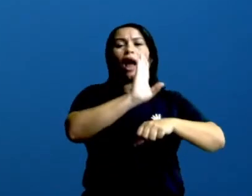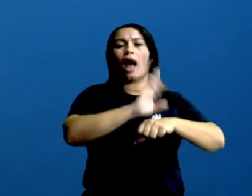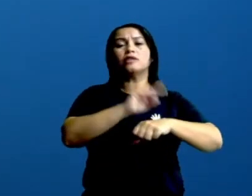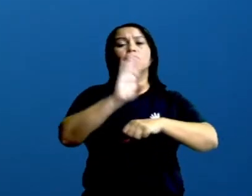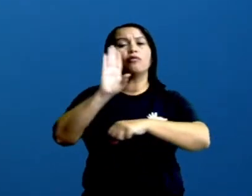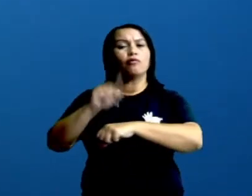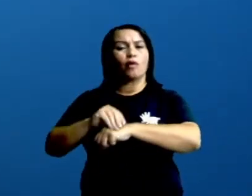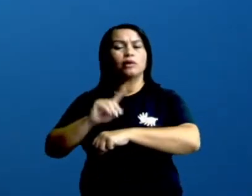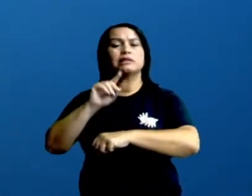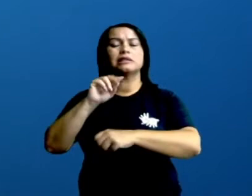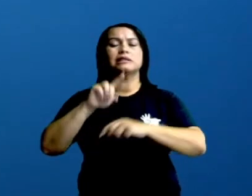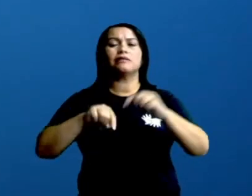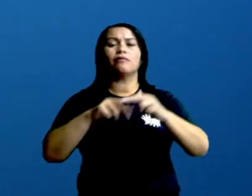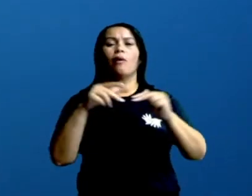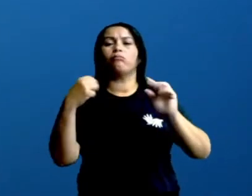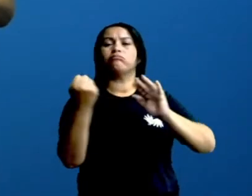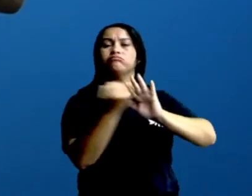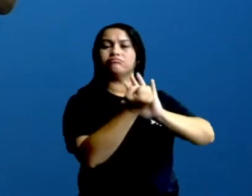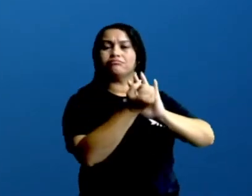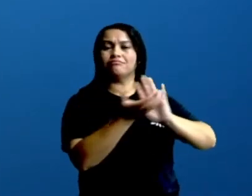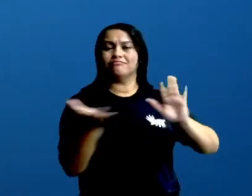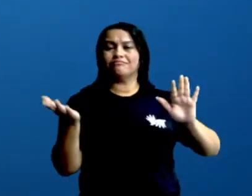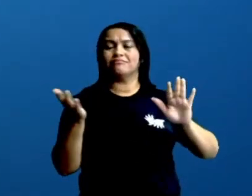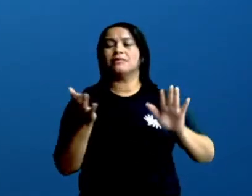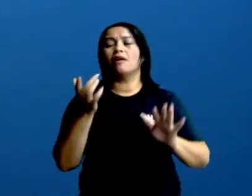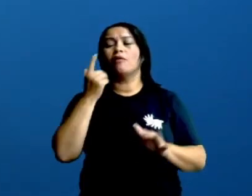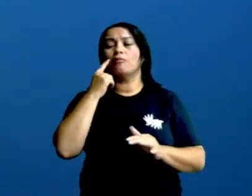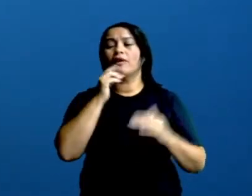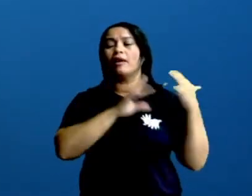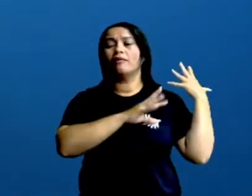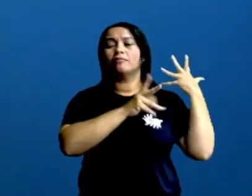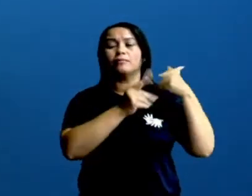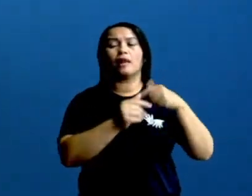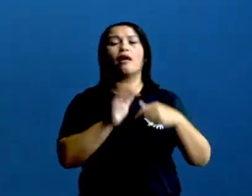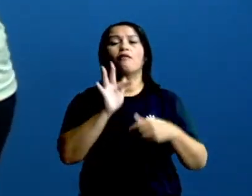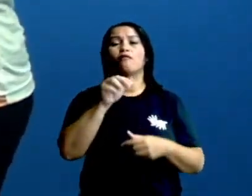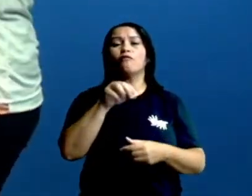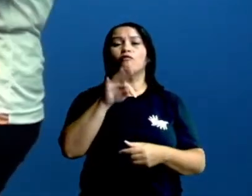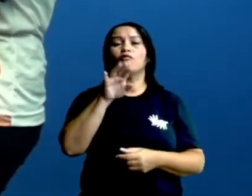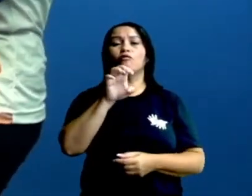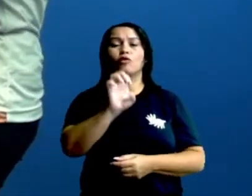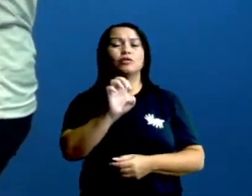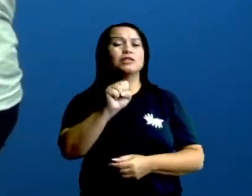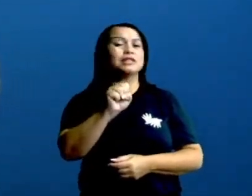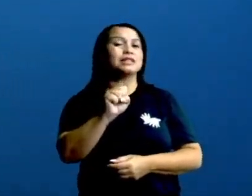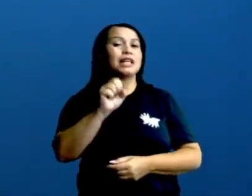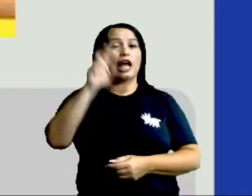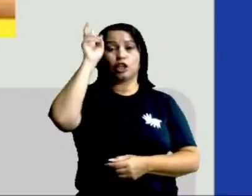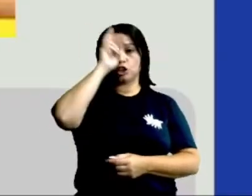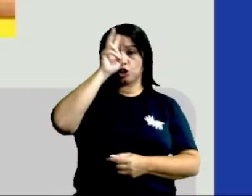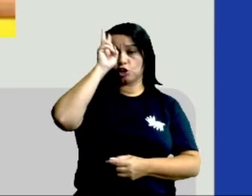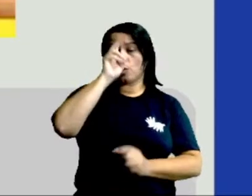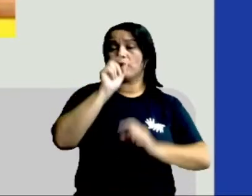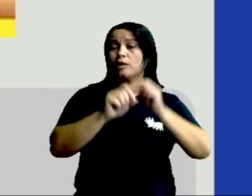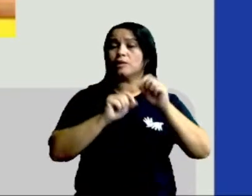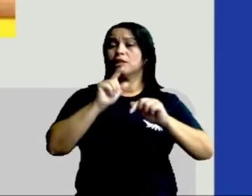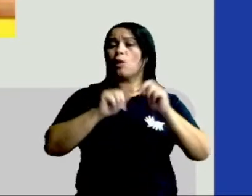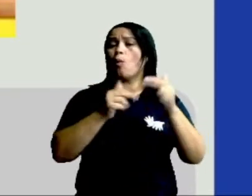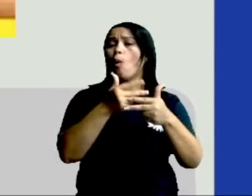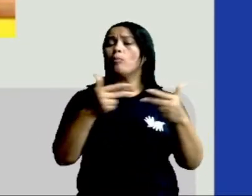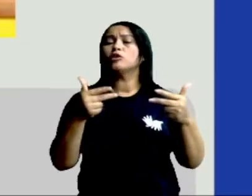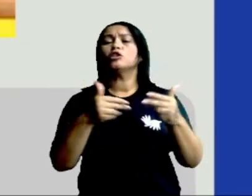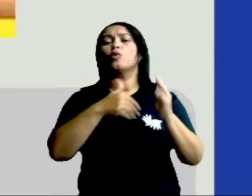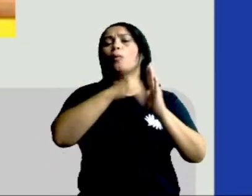fontes materiais. Então, recapitulando, fontes históricas materiais são objetos